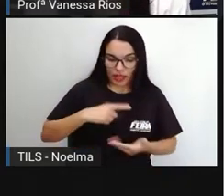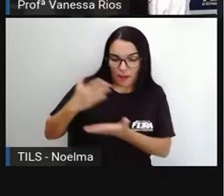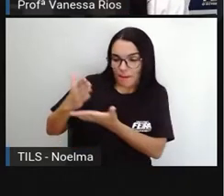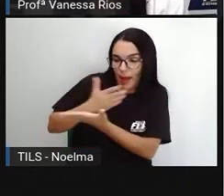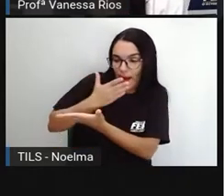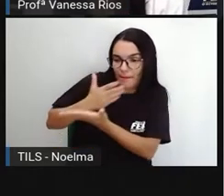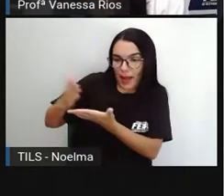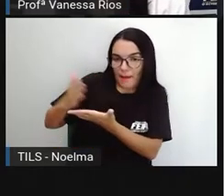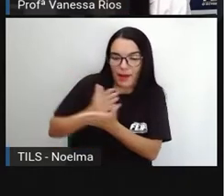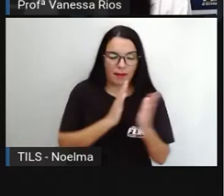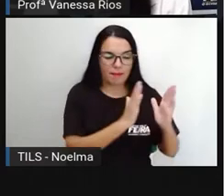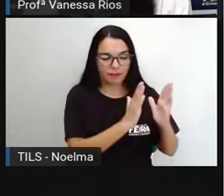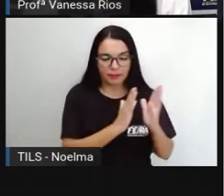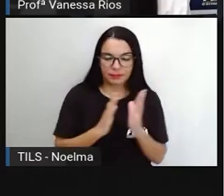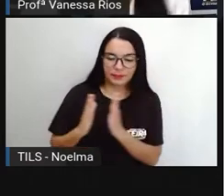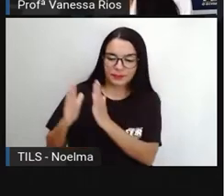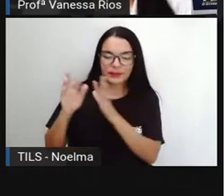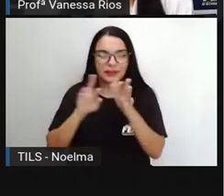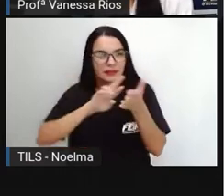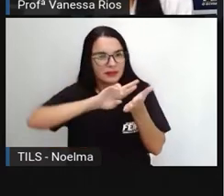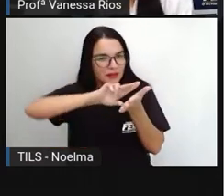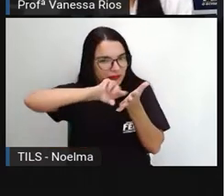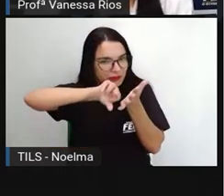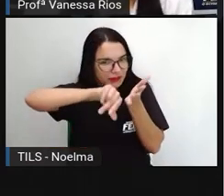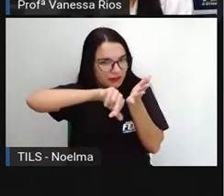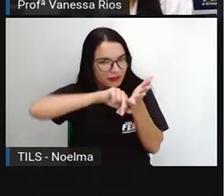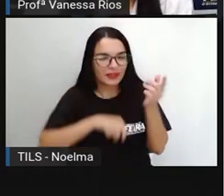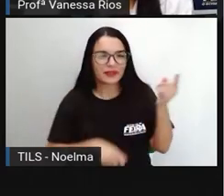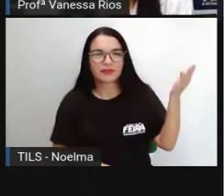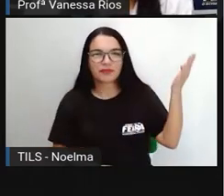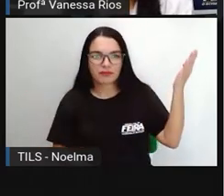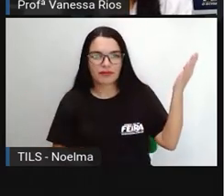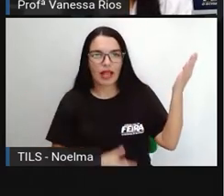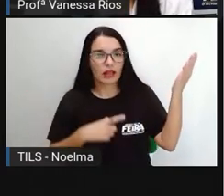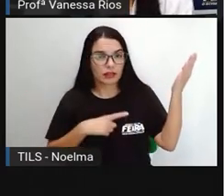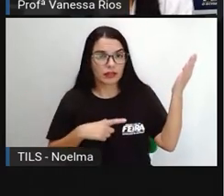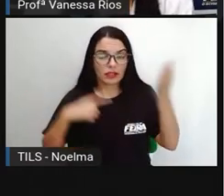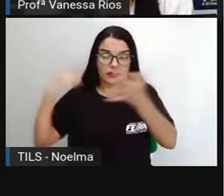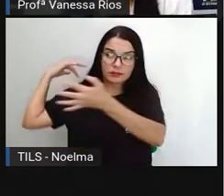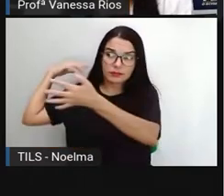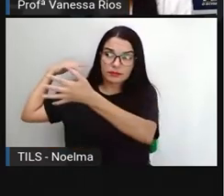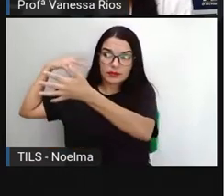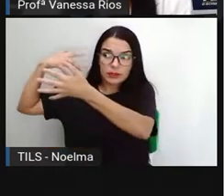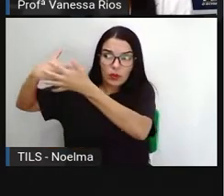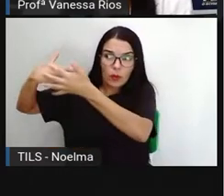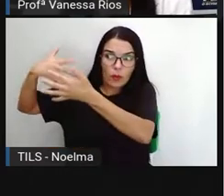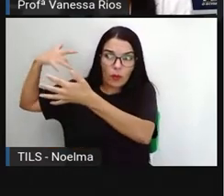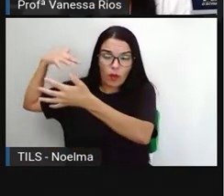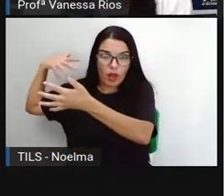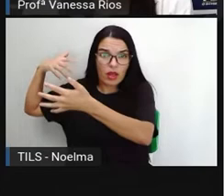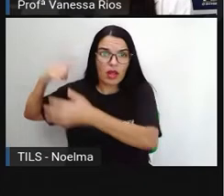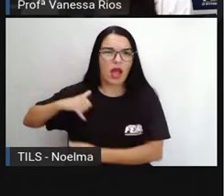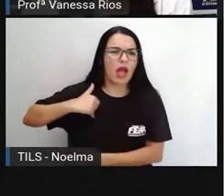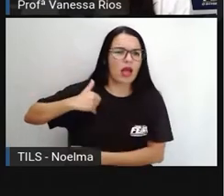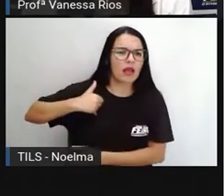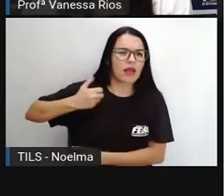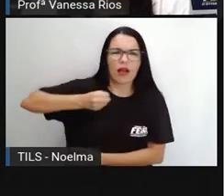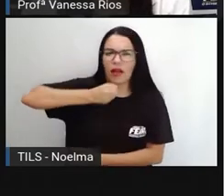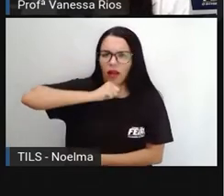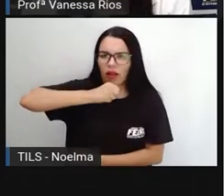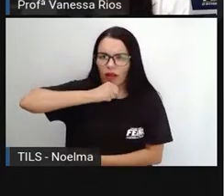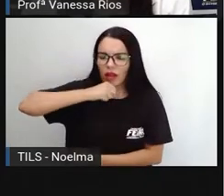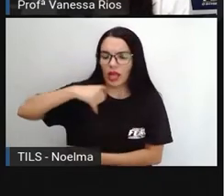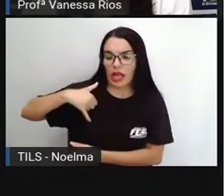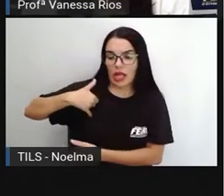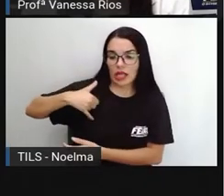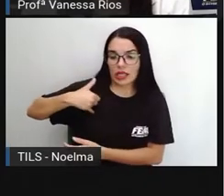em períodos diferentes. A gente observa aqui a pré-história, né, idade antiga, idade